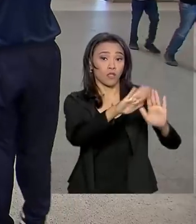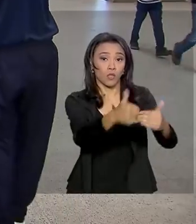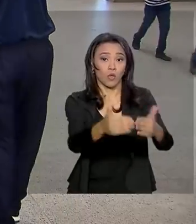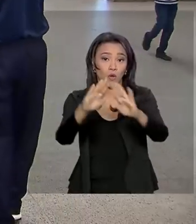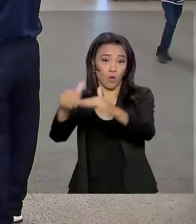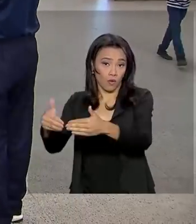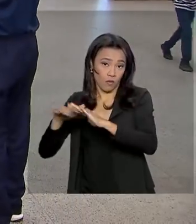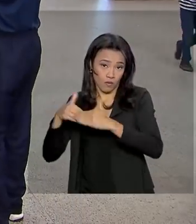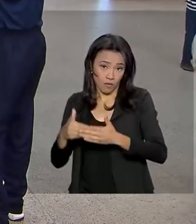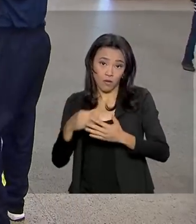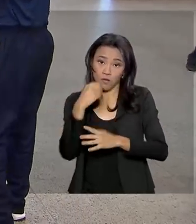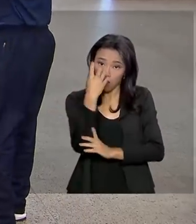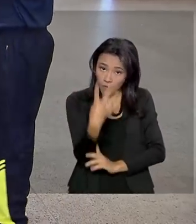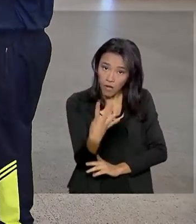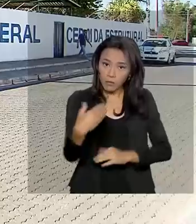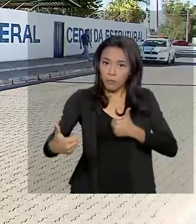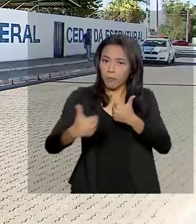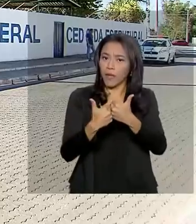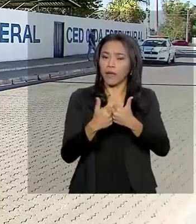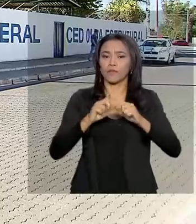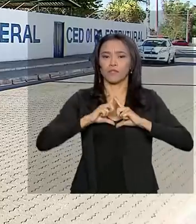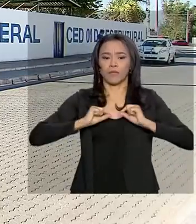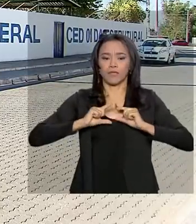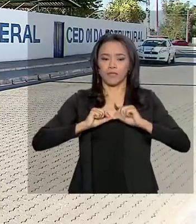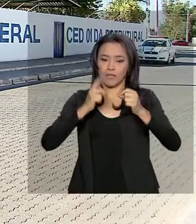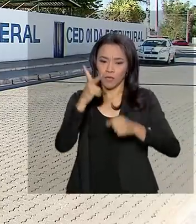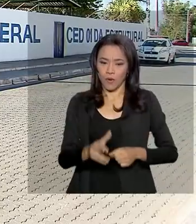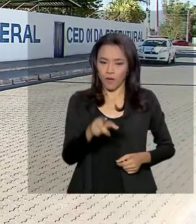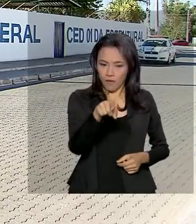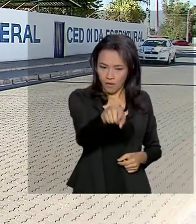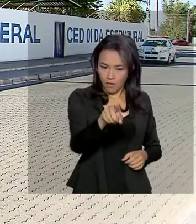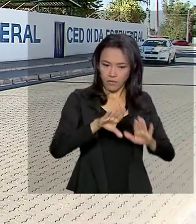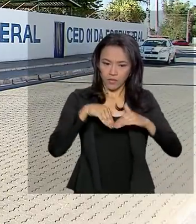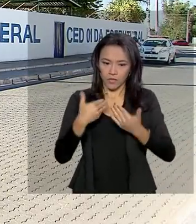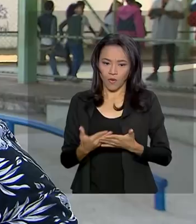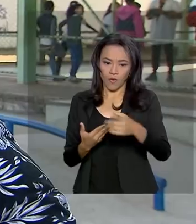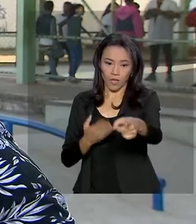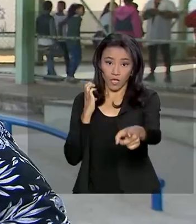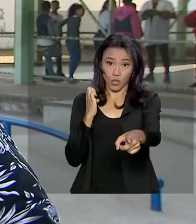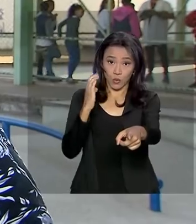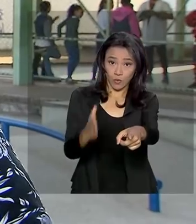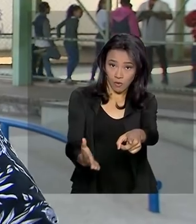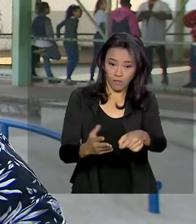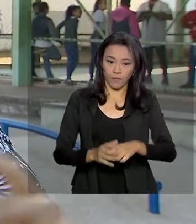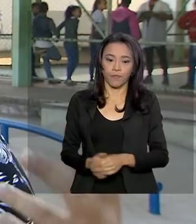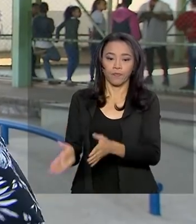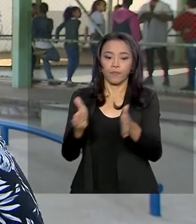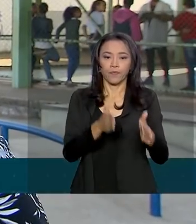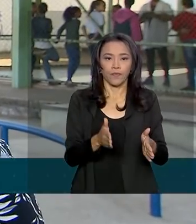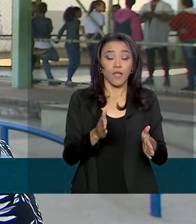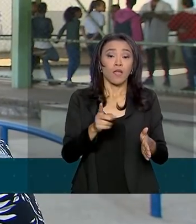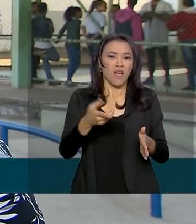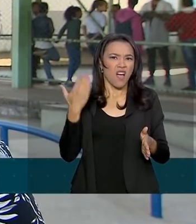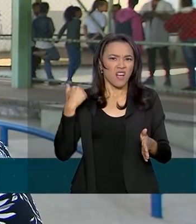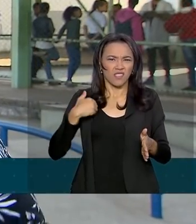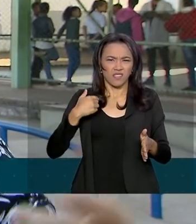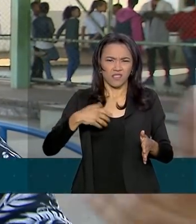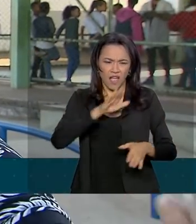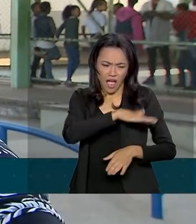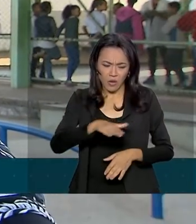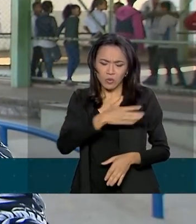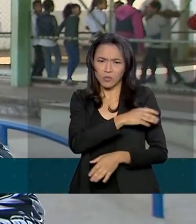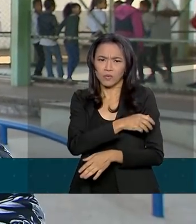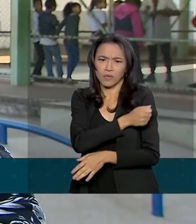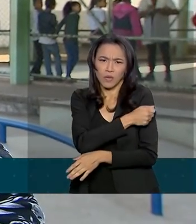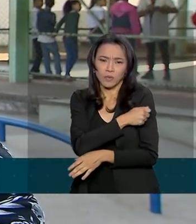administrativas próximas à Brasília, como o Centro Educacional da Cidade Estrutural. Você via alunos que eram muito agitados, hoje